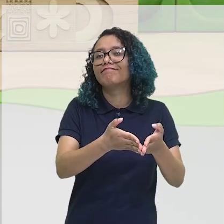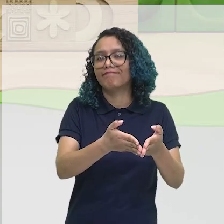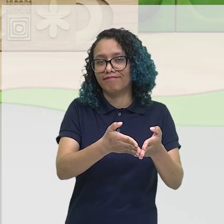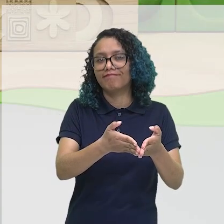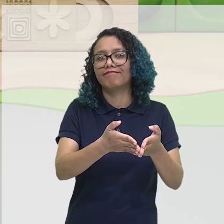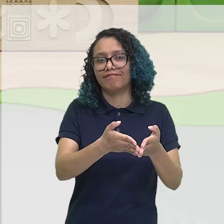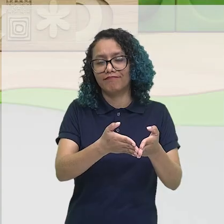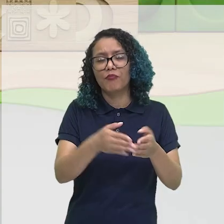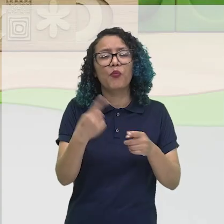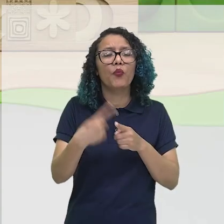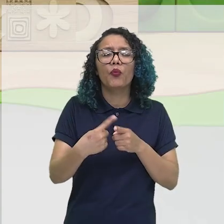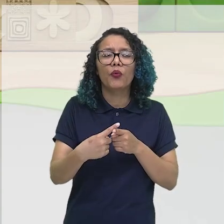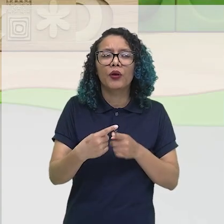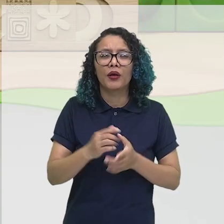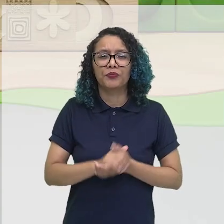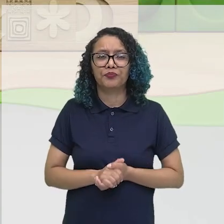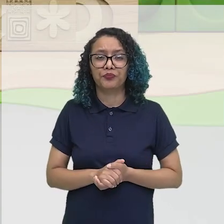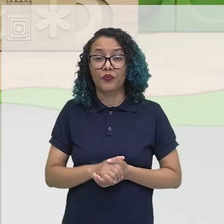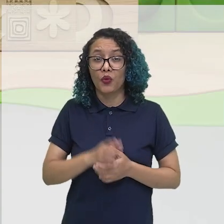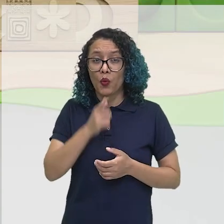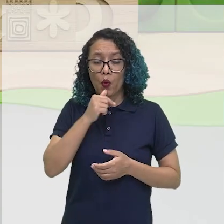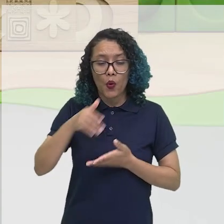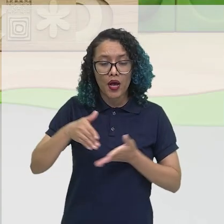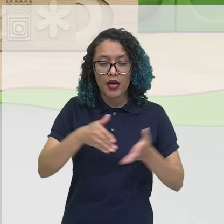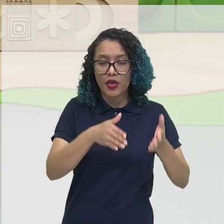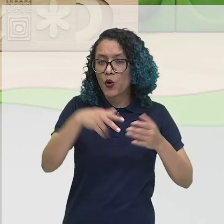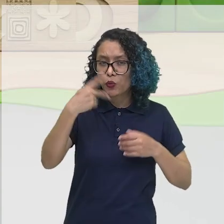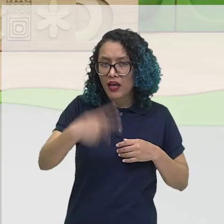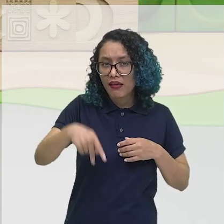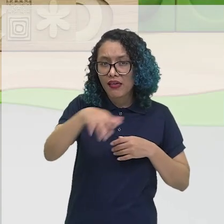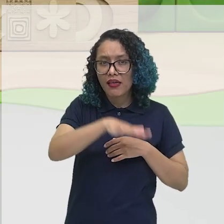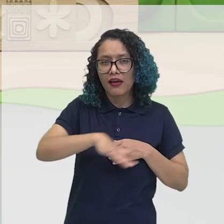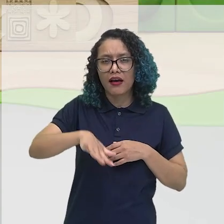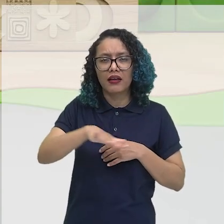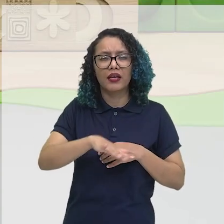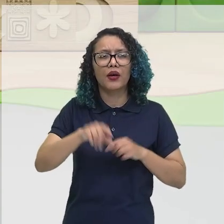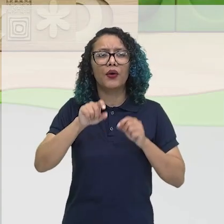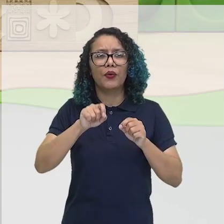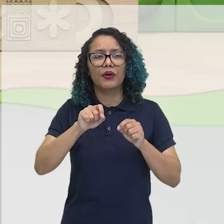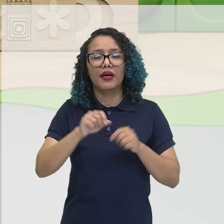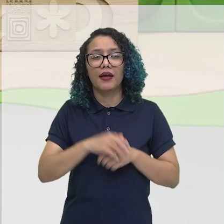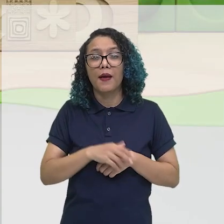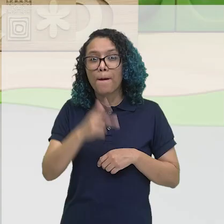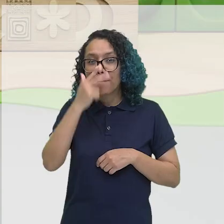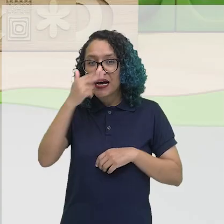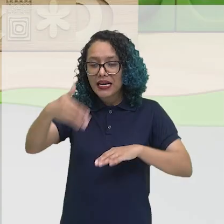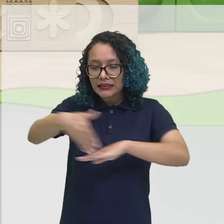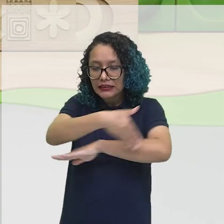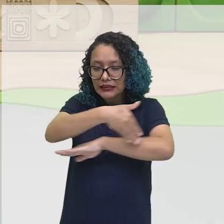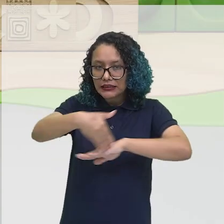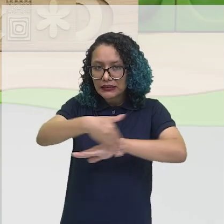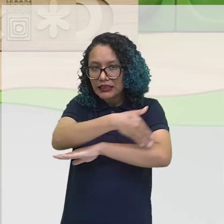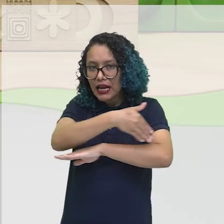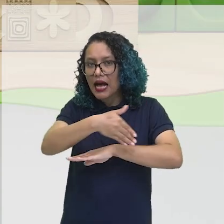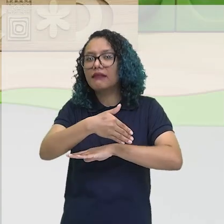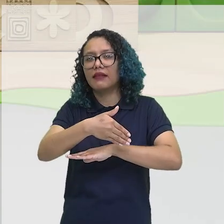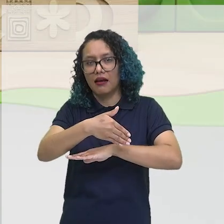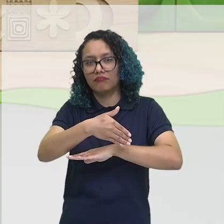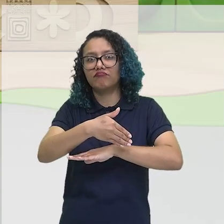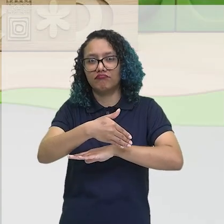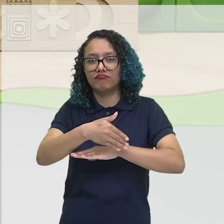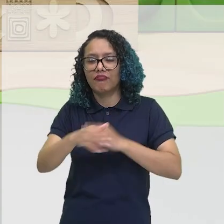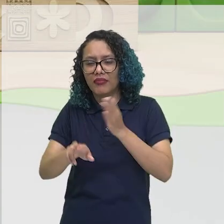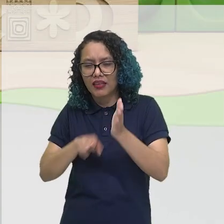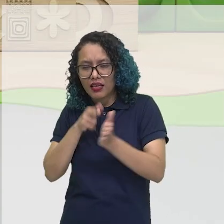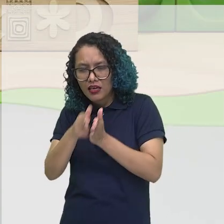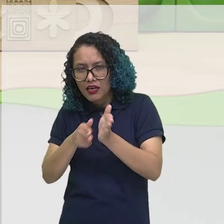contas, os rios da nossa região, eles são as nossas ferrovias, né? As nossas hidrovias, por onde